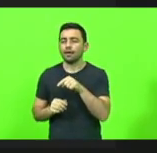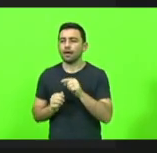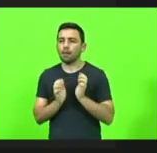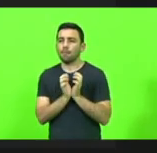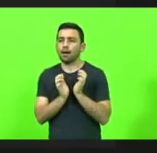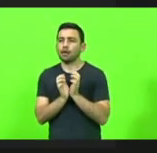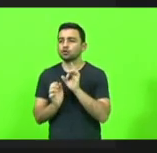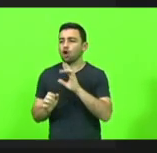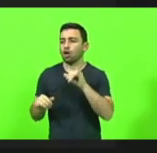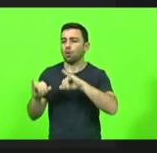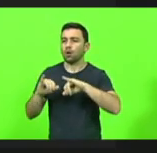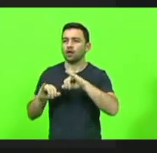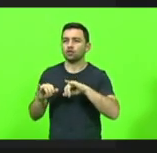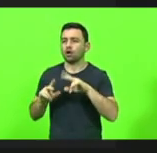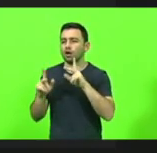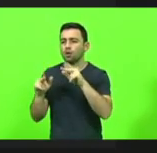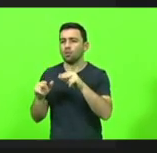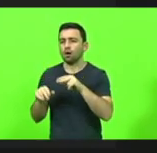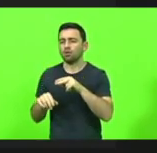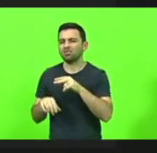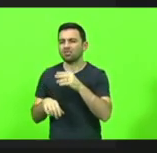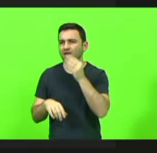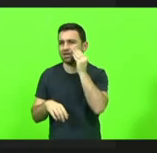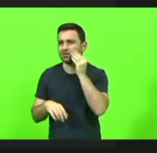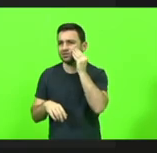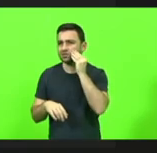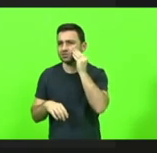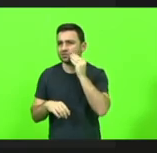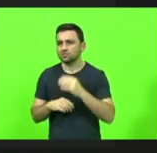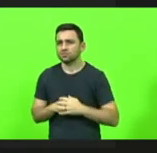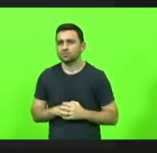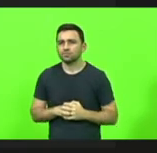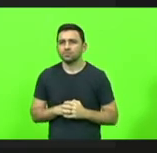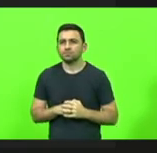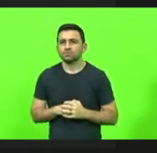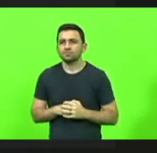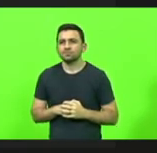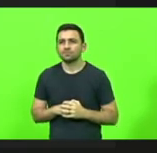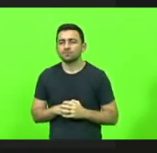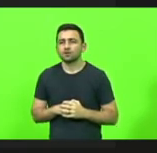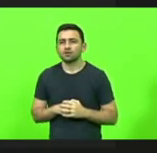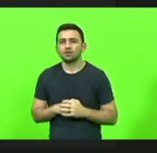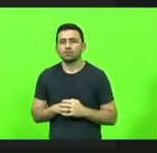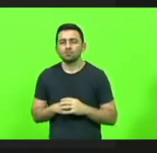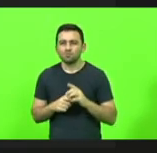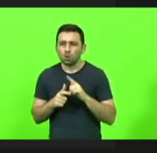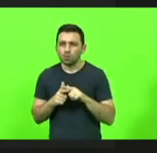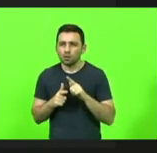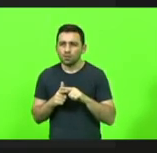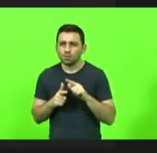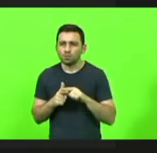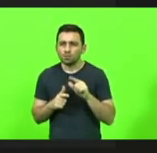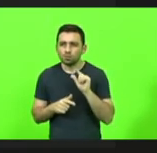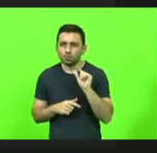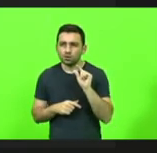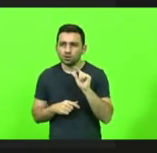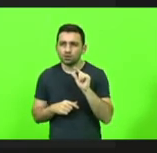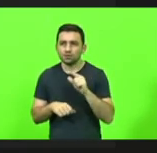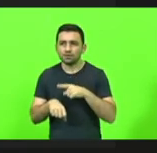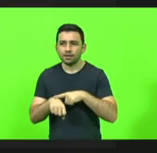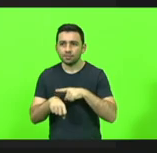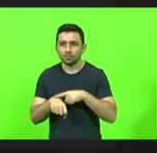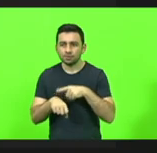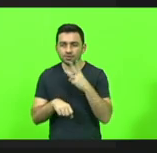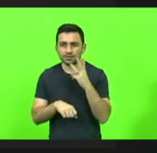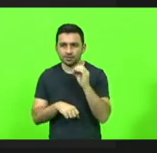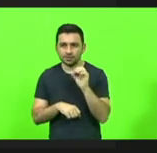pessoas. Ela, Giovanni, tem que ser estourou um pouquinho o tempo. Você tem mais 30 segundos para